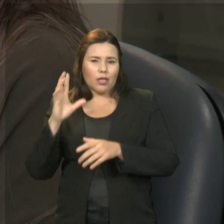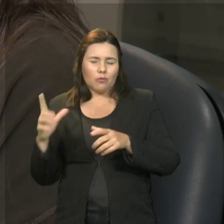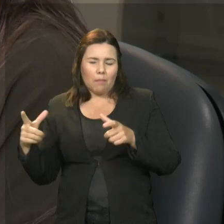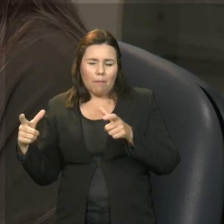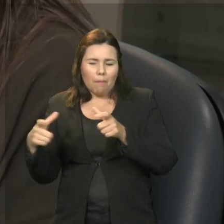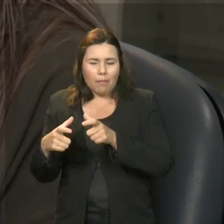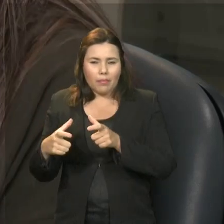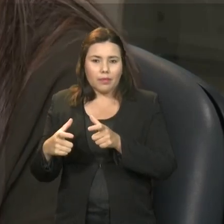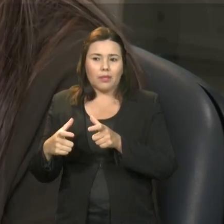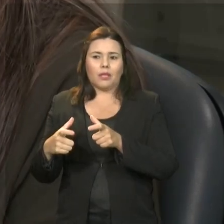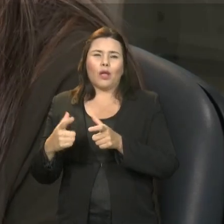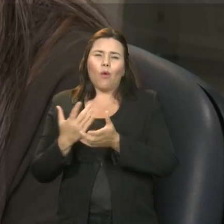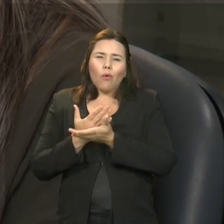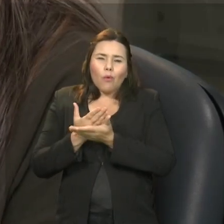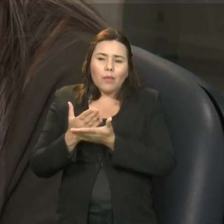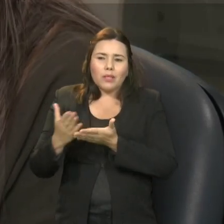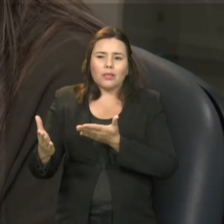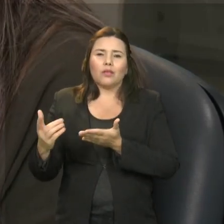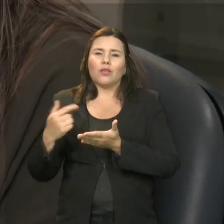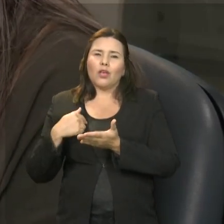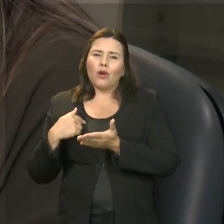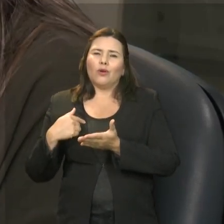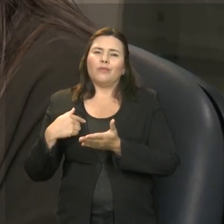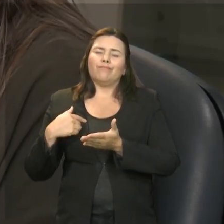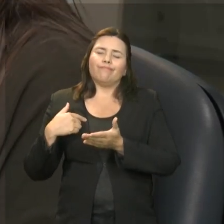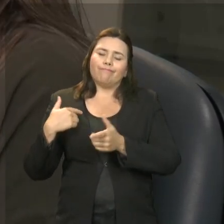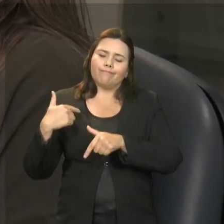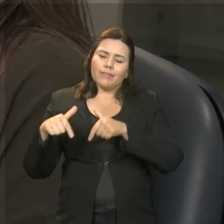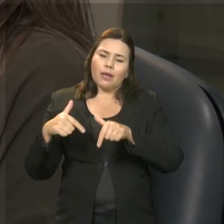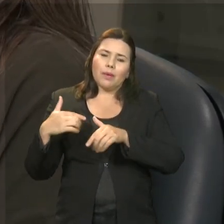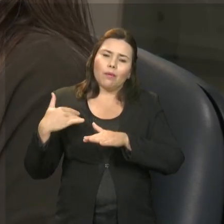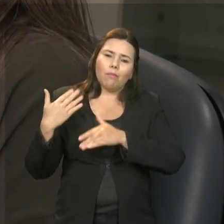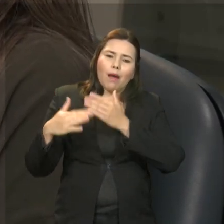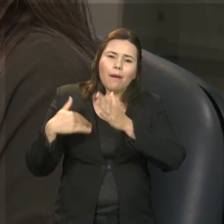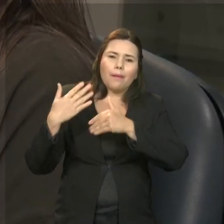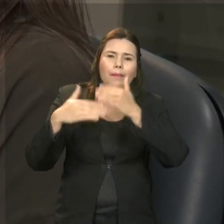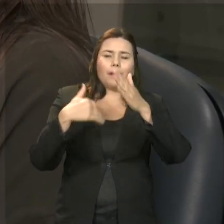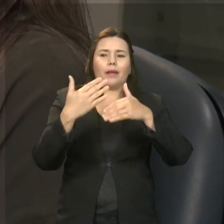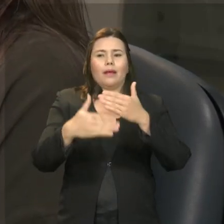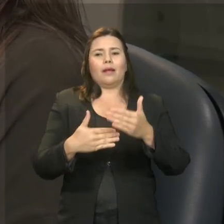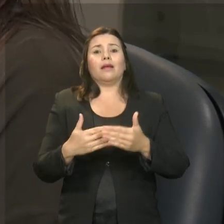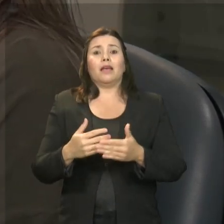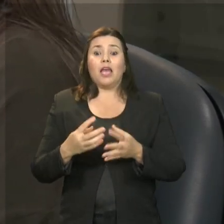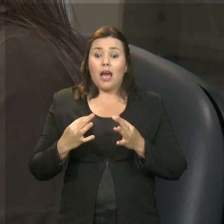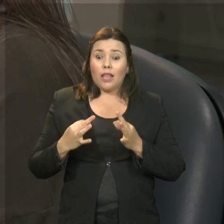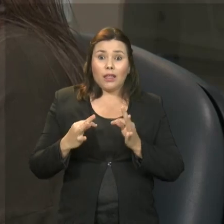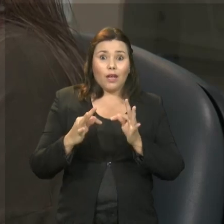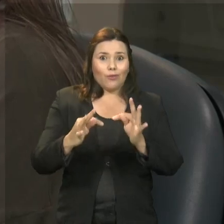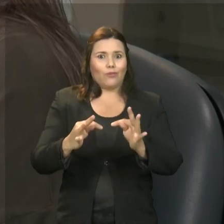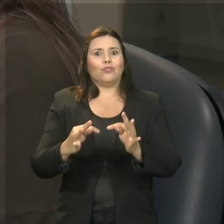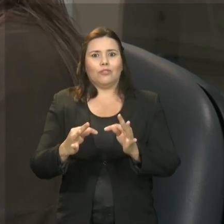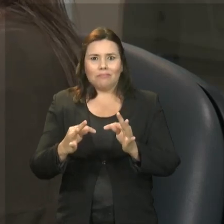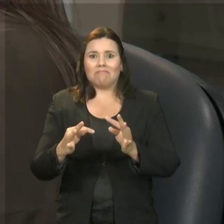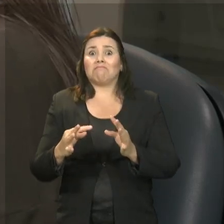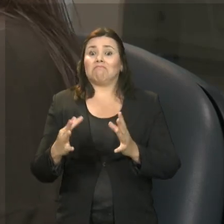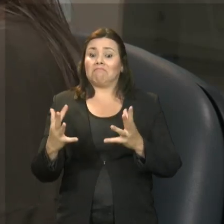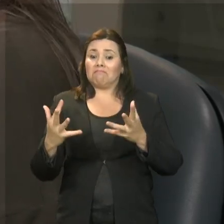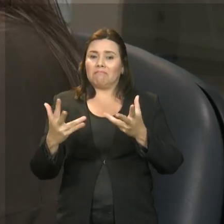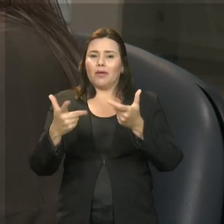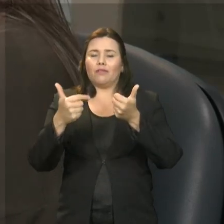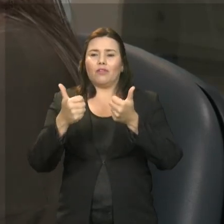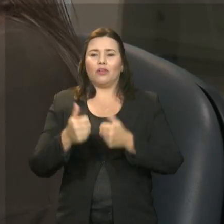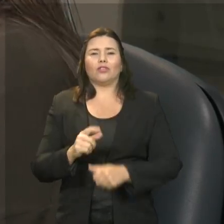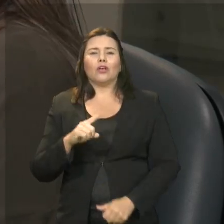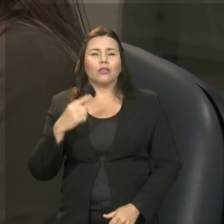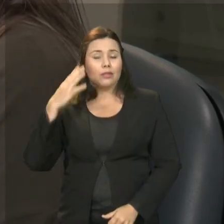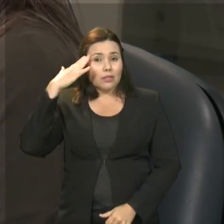começando, e passei por todos os setores. E a evolução tecnológica, realmente, ela é incrível. Hoje a gente sabe que a rádio é